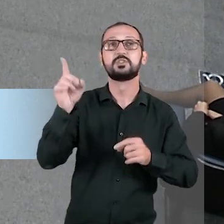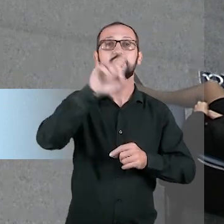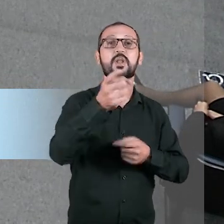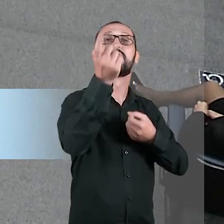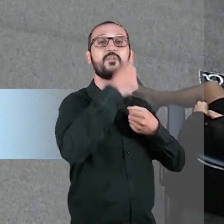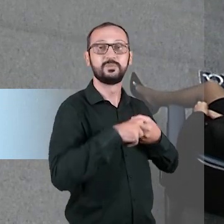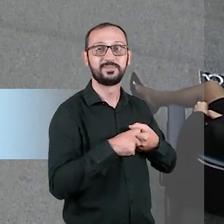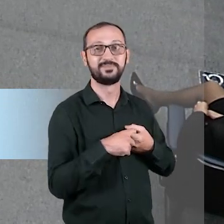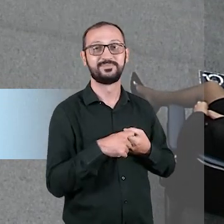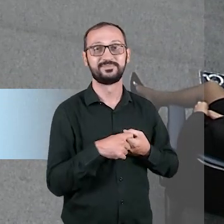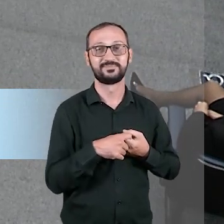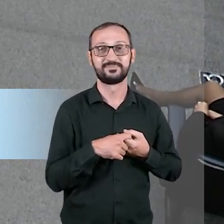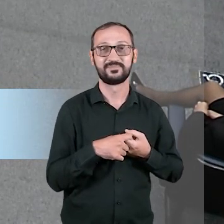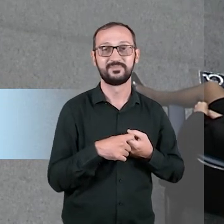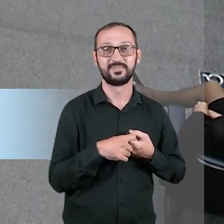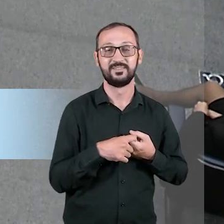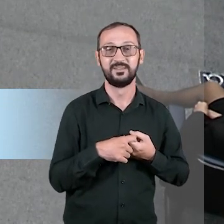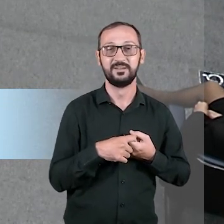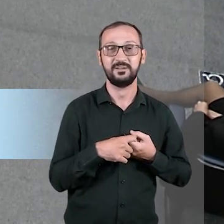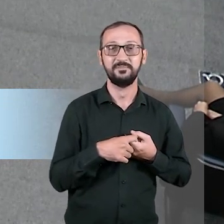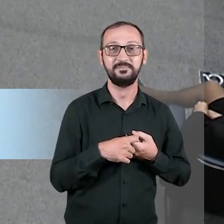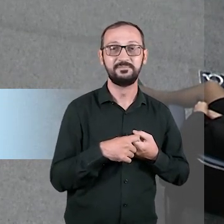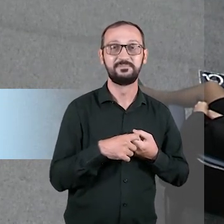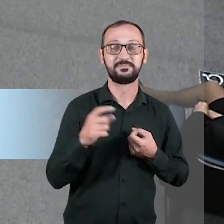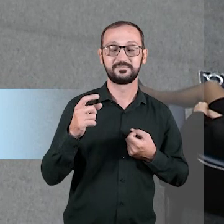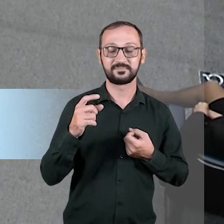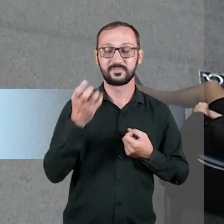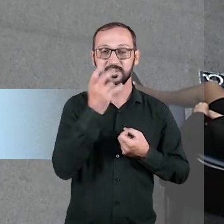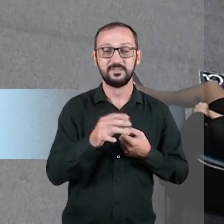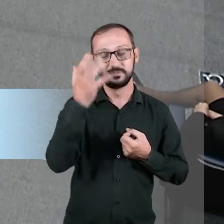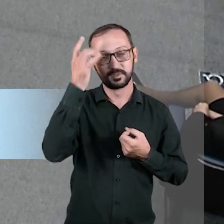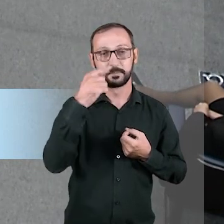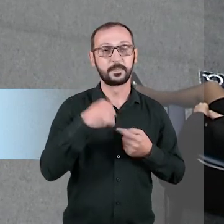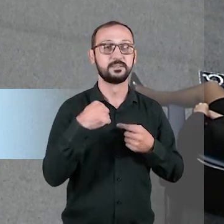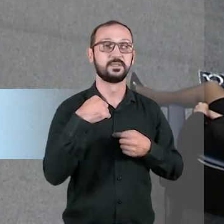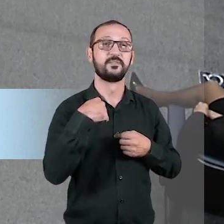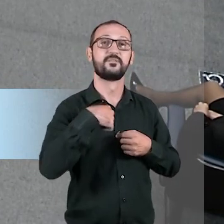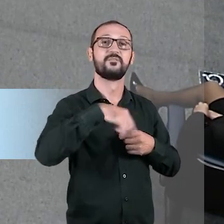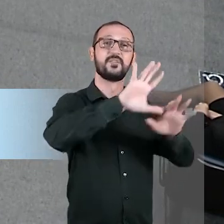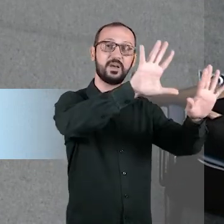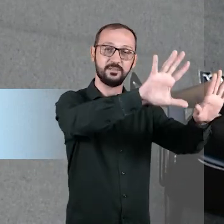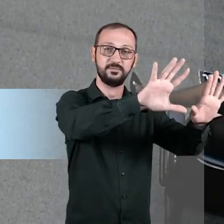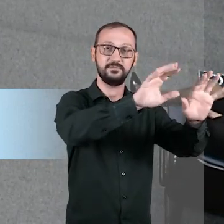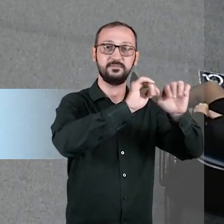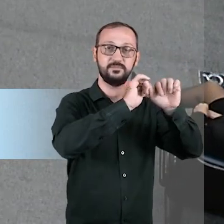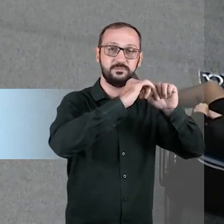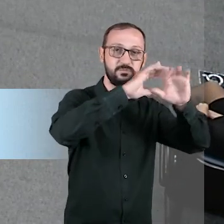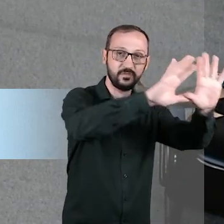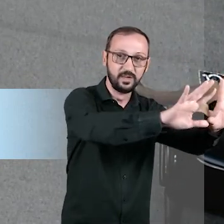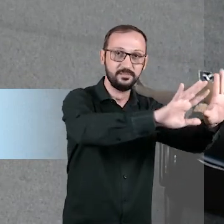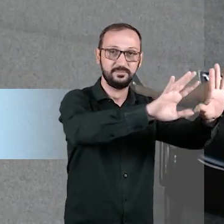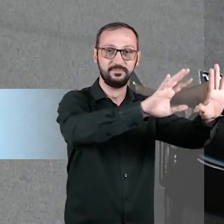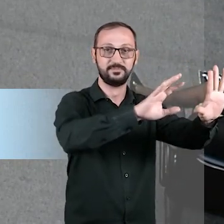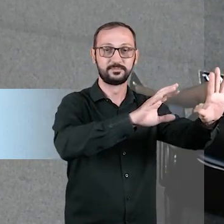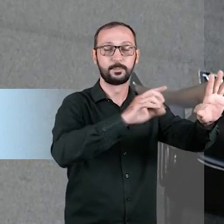hora que ela veio? Porque ele não tem essa questão de que vai e volta, entendeu? E que vai e não volta